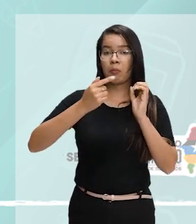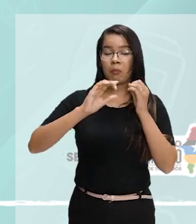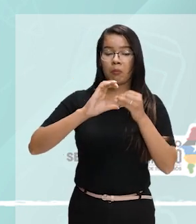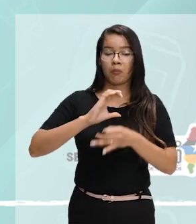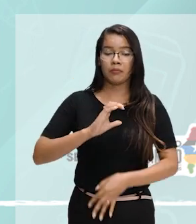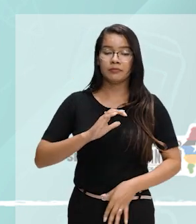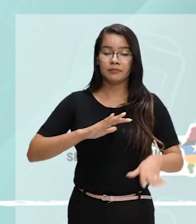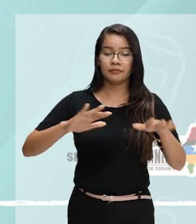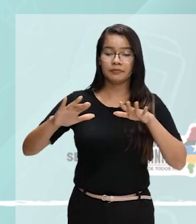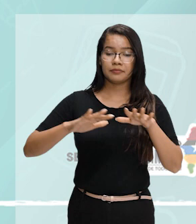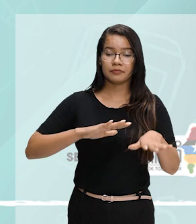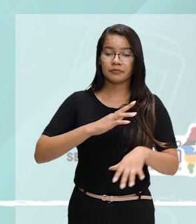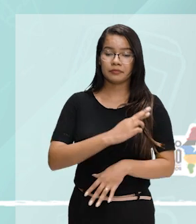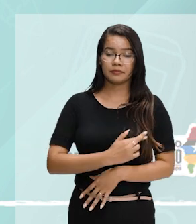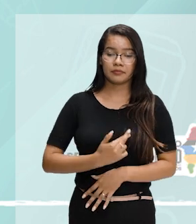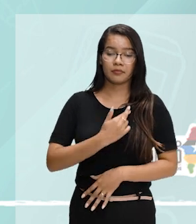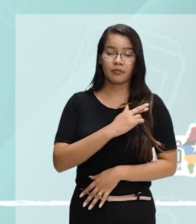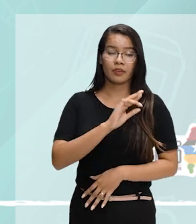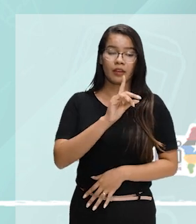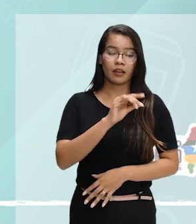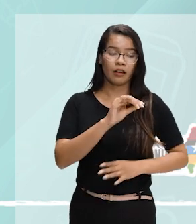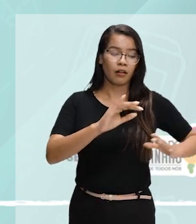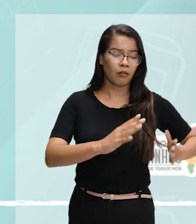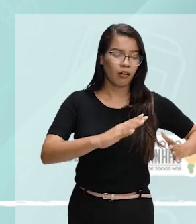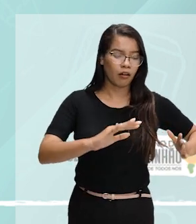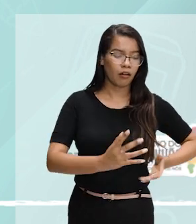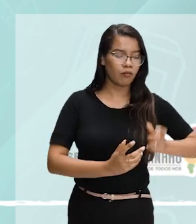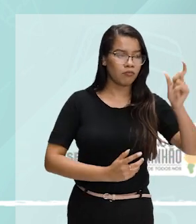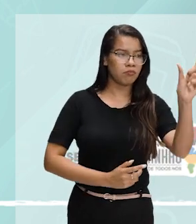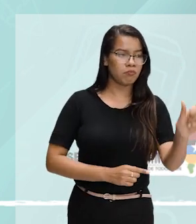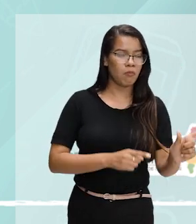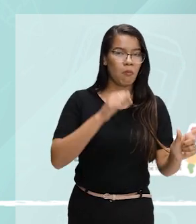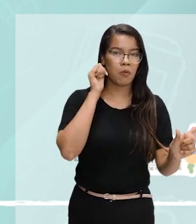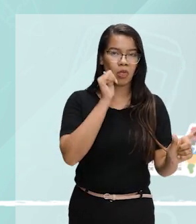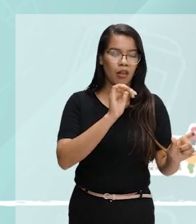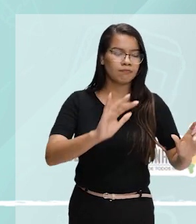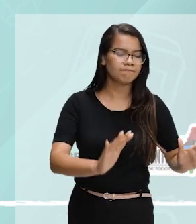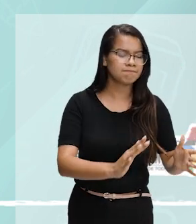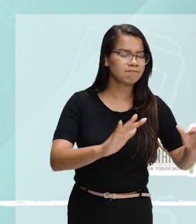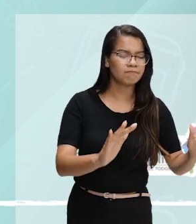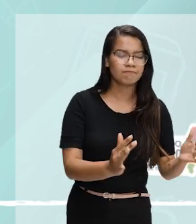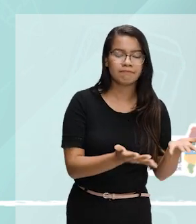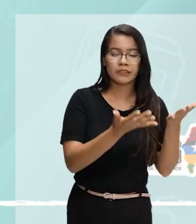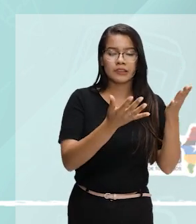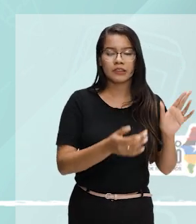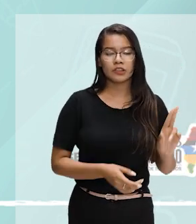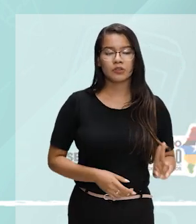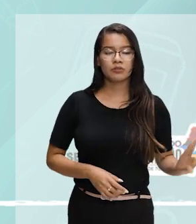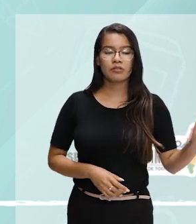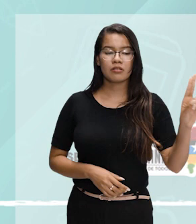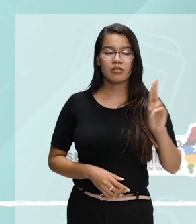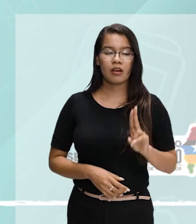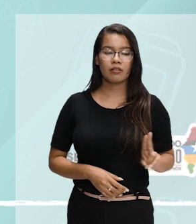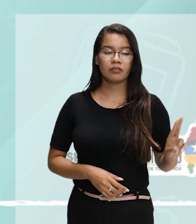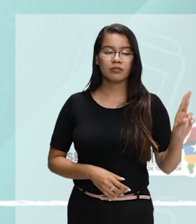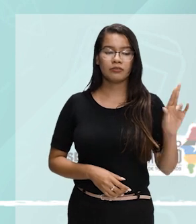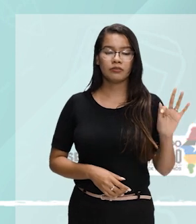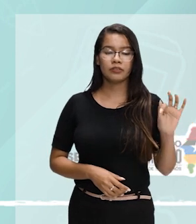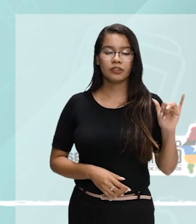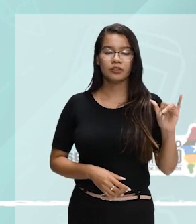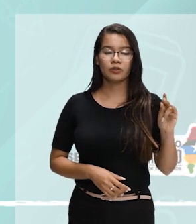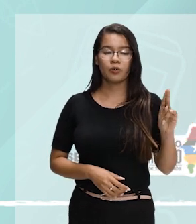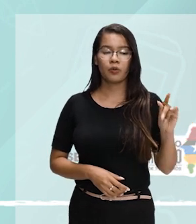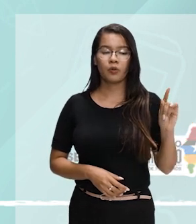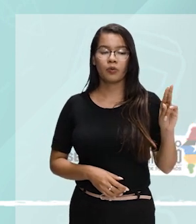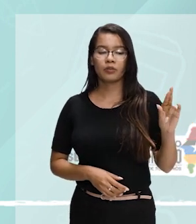movimento romântico é enaltecer a figura feminina e fazer o uso de figuras de linguagem, você pode observar na leitura anterior, como